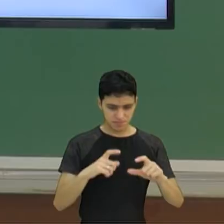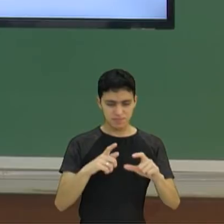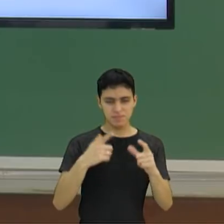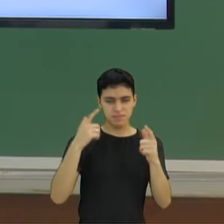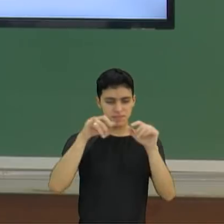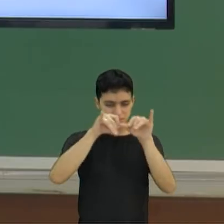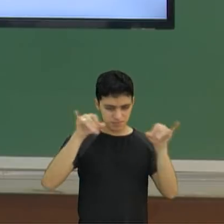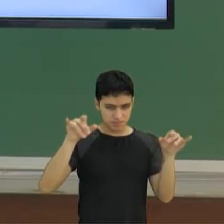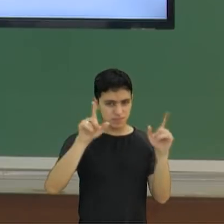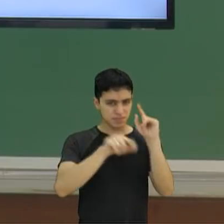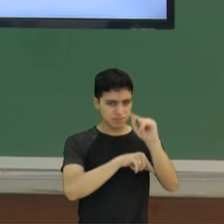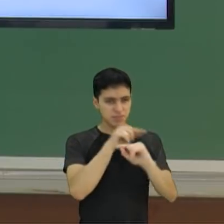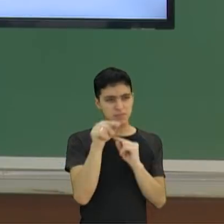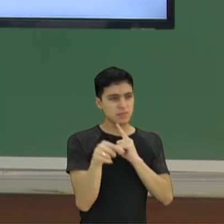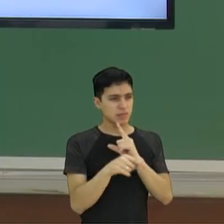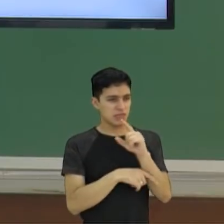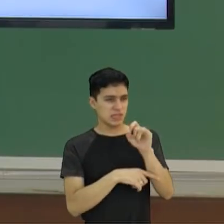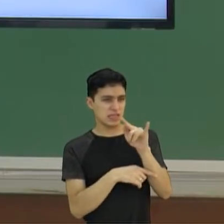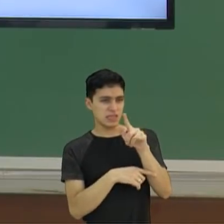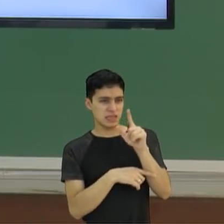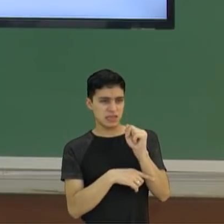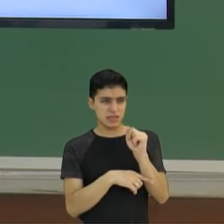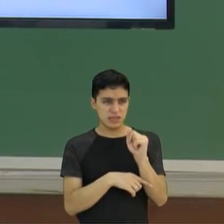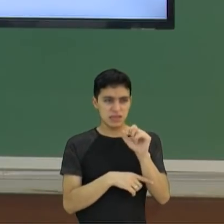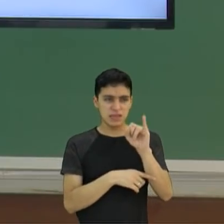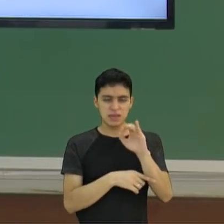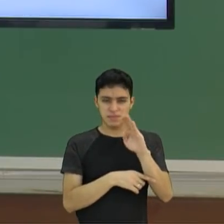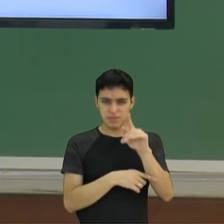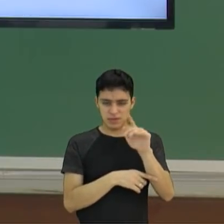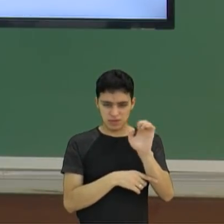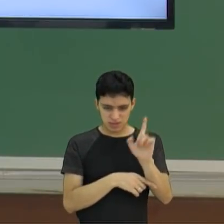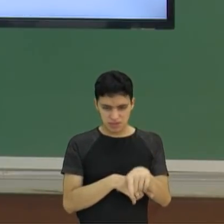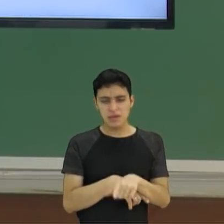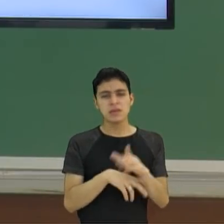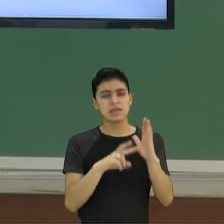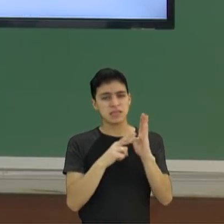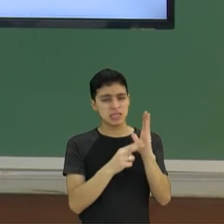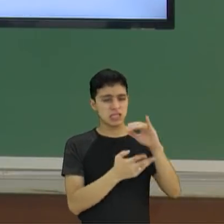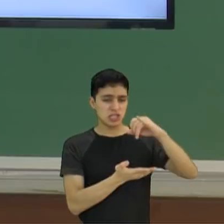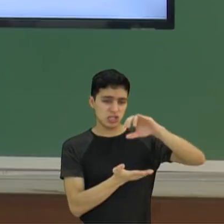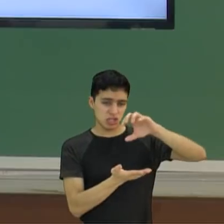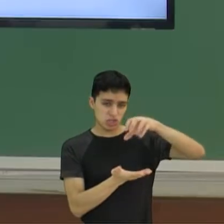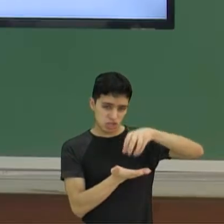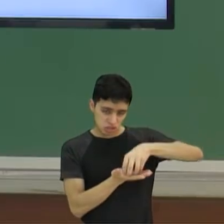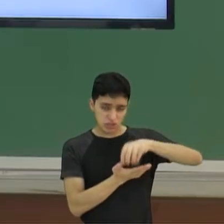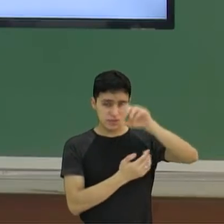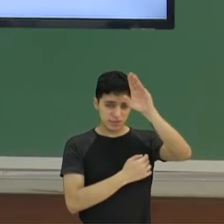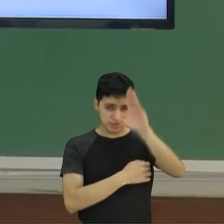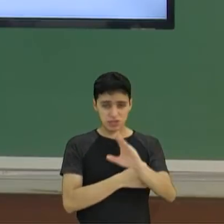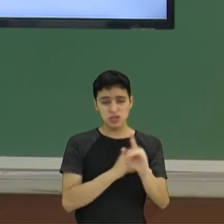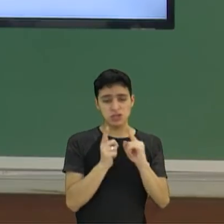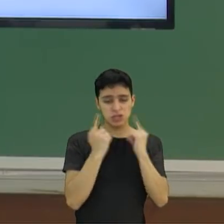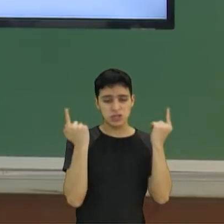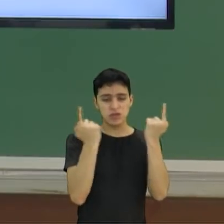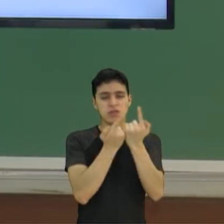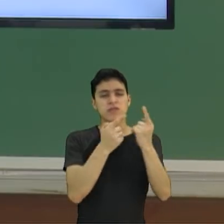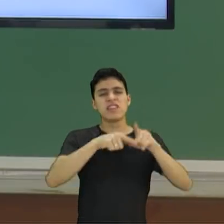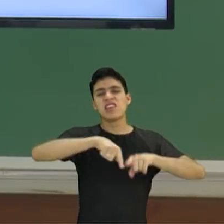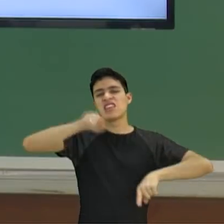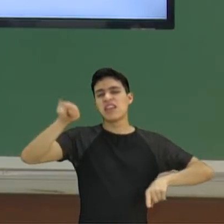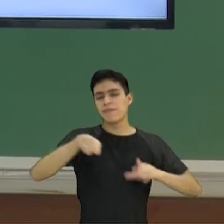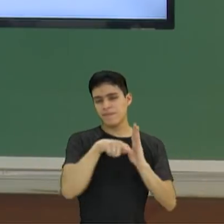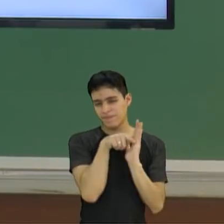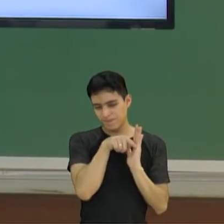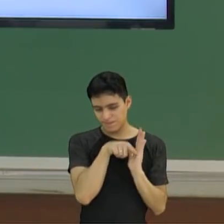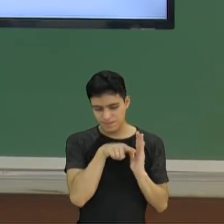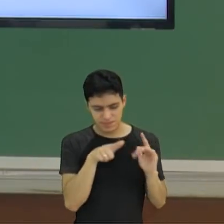nossa notícia, nós temos a sigla, se você não sabe, IBGE, é o Instituto Brasileiro de Geografia e Estatística,